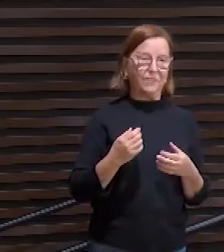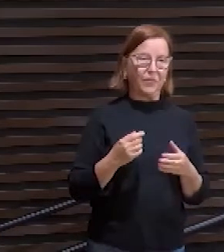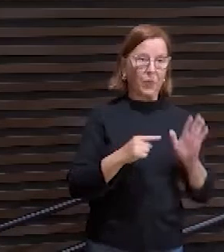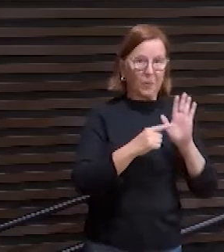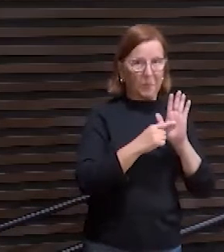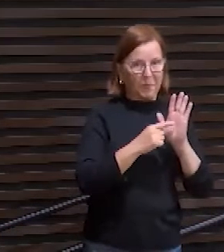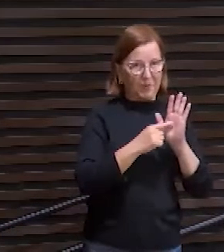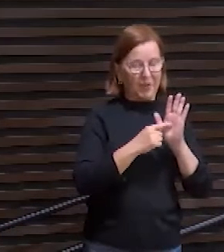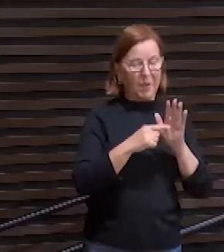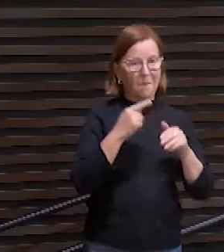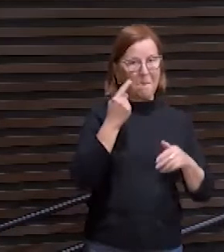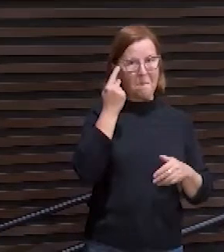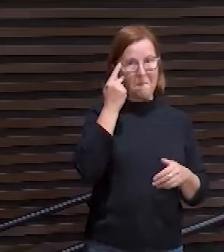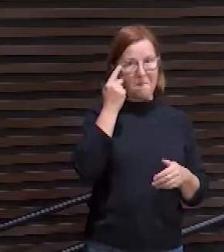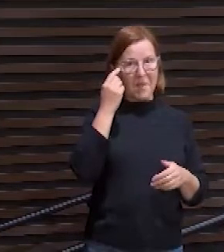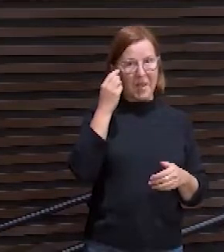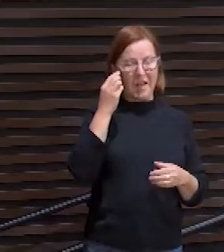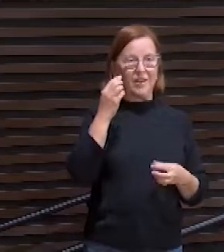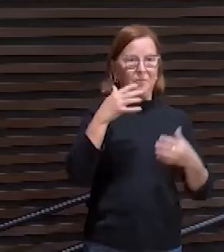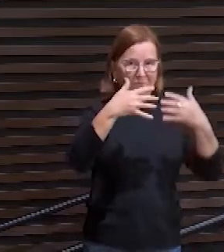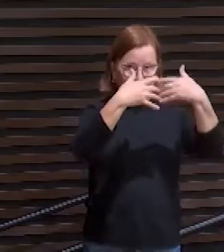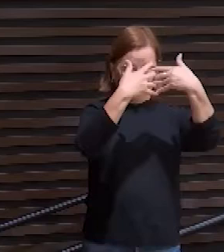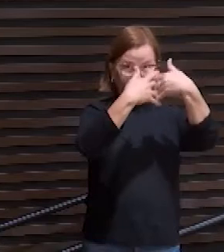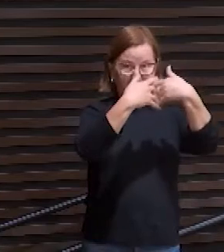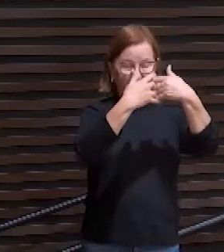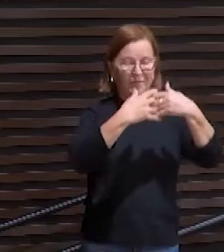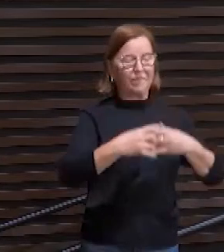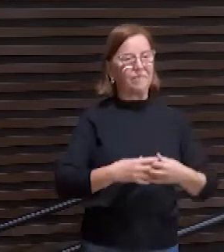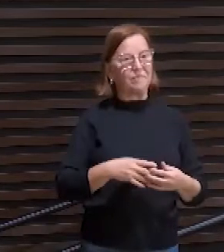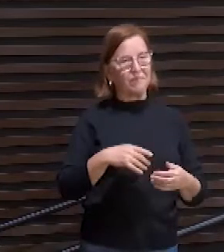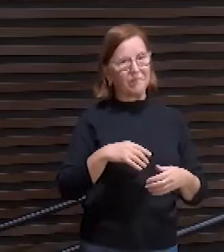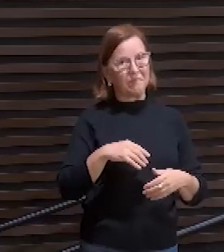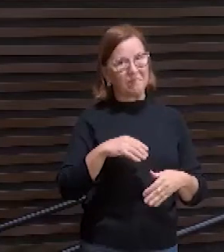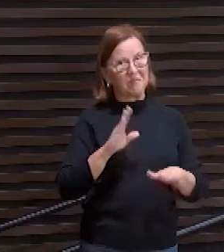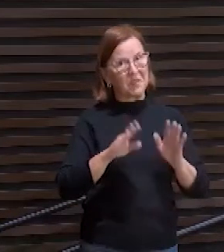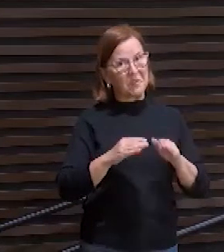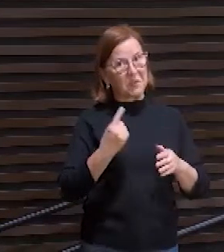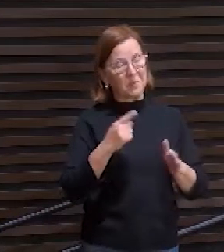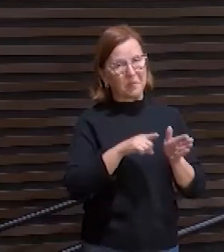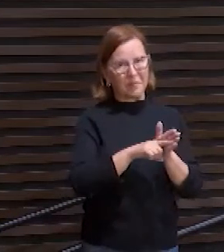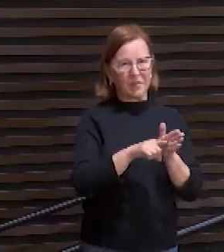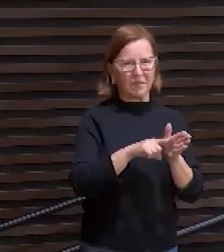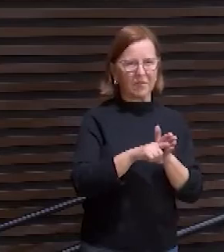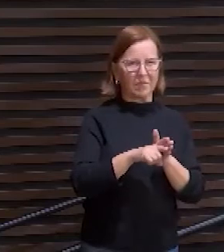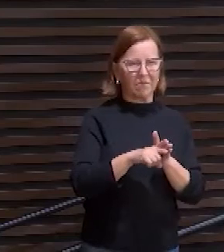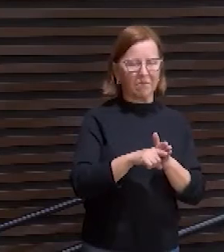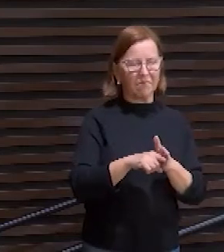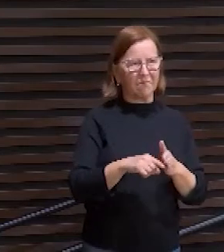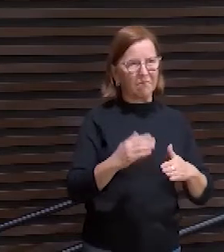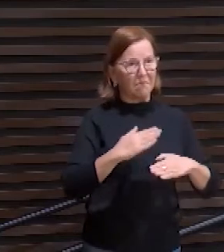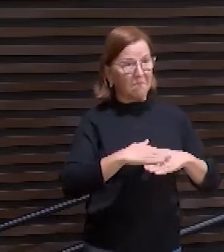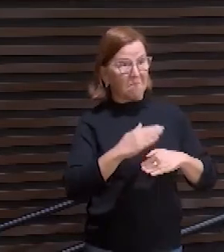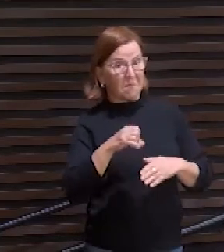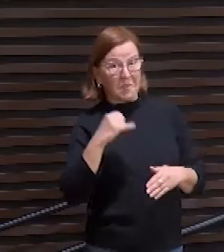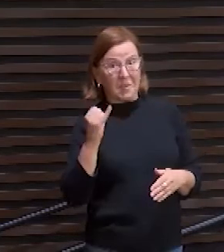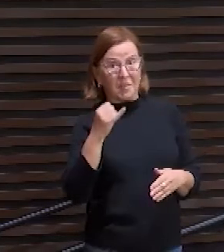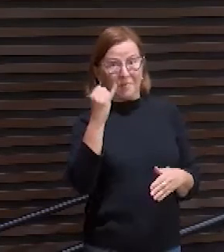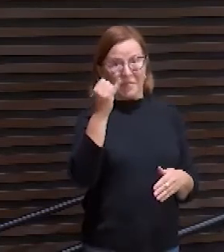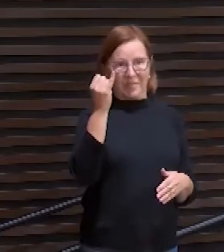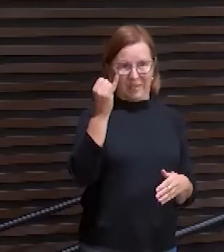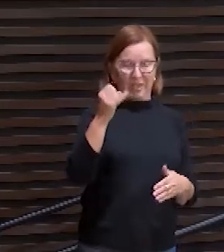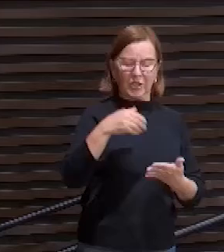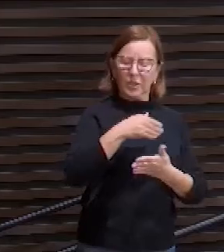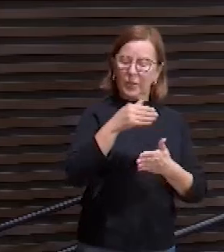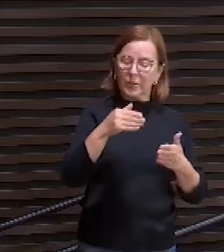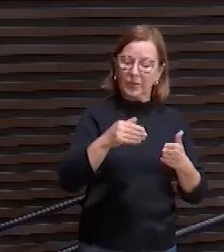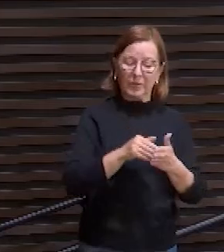para reflexão. Talvez seja uma das perguntas mais importantes de toda